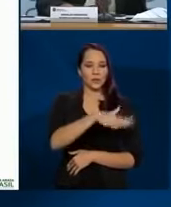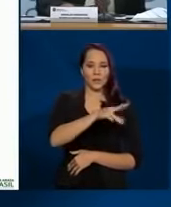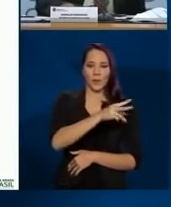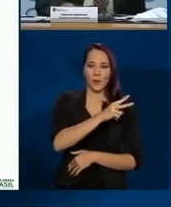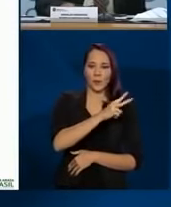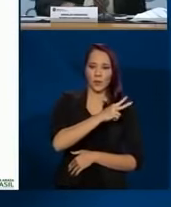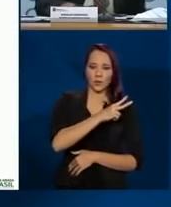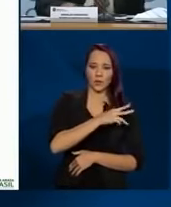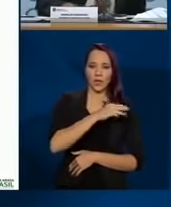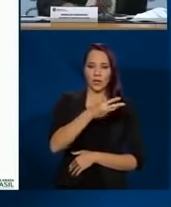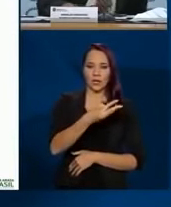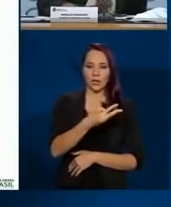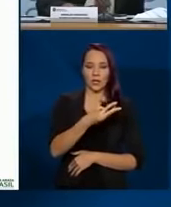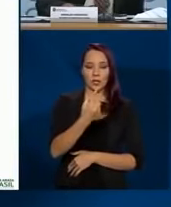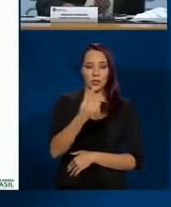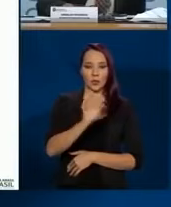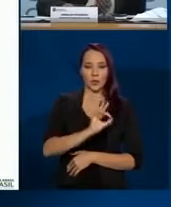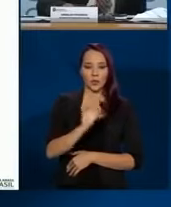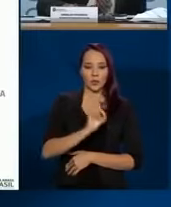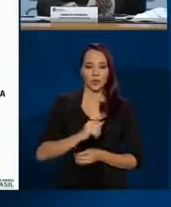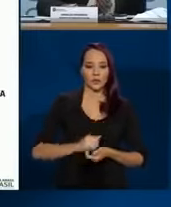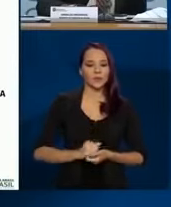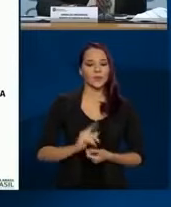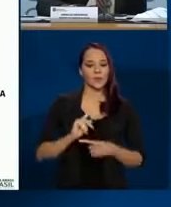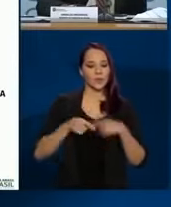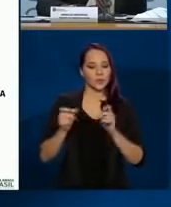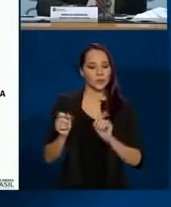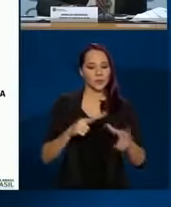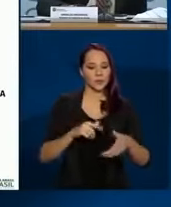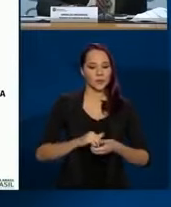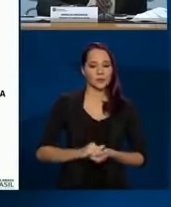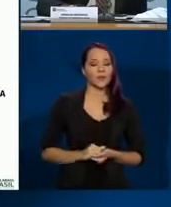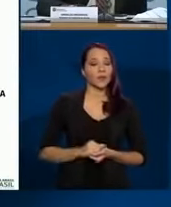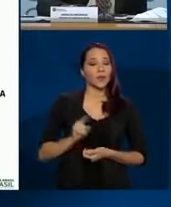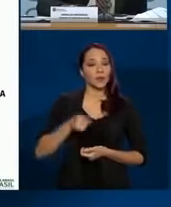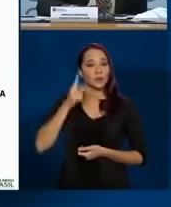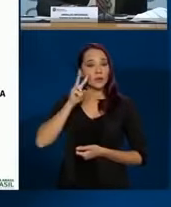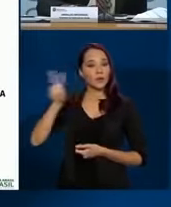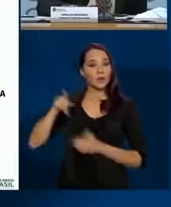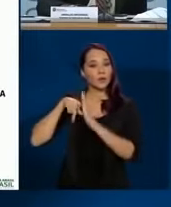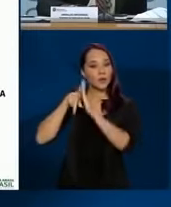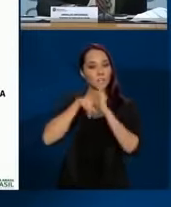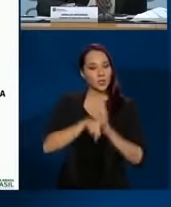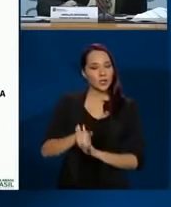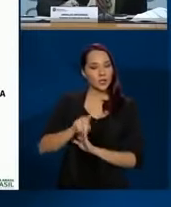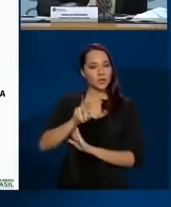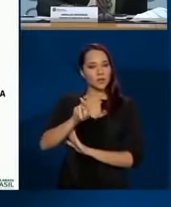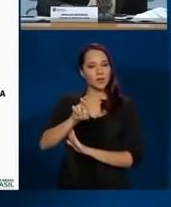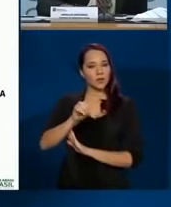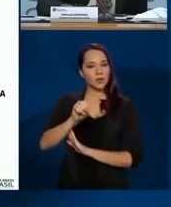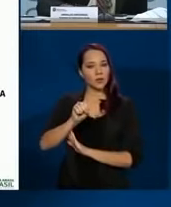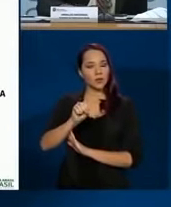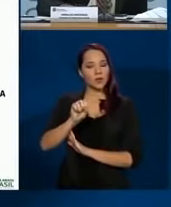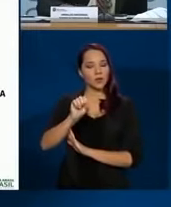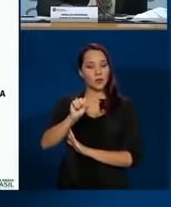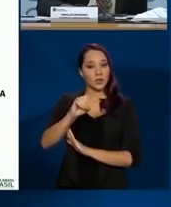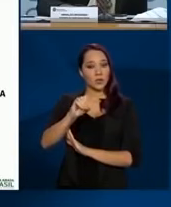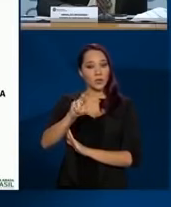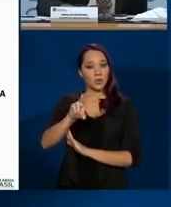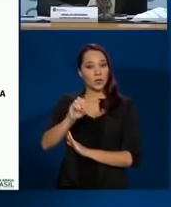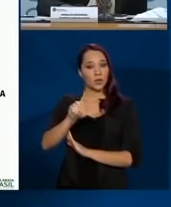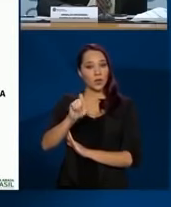privada de 31%. Próximo slide. Quando a gente olha para os exames sorológicos, temos de